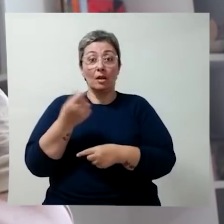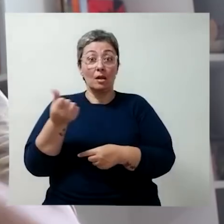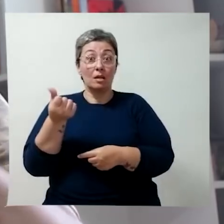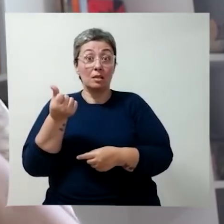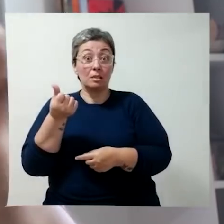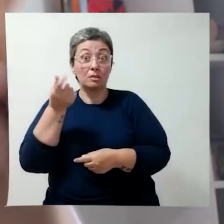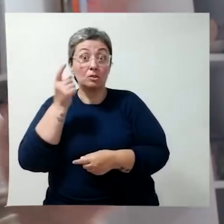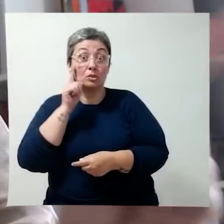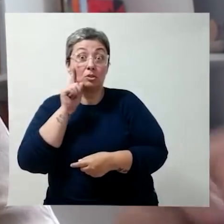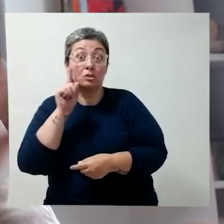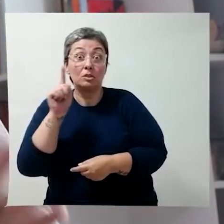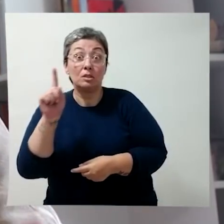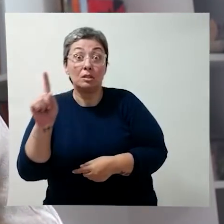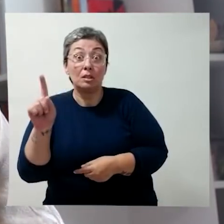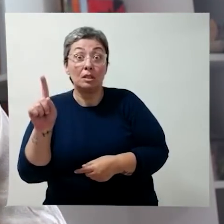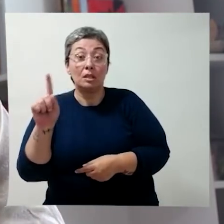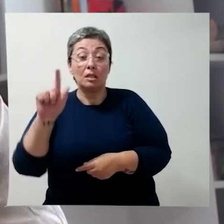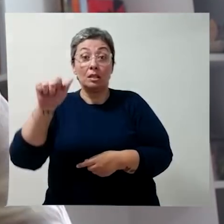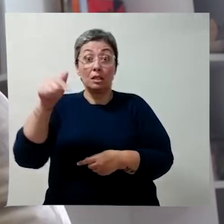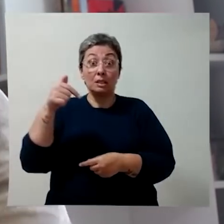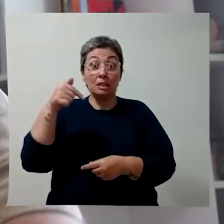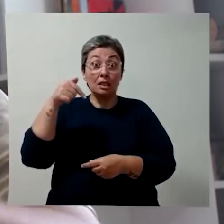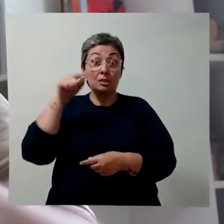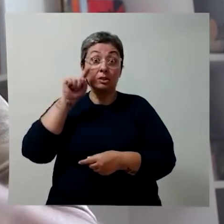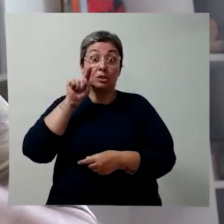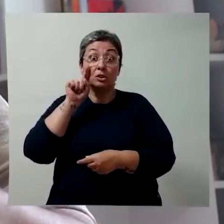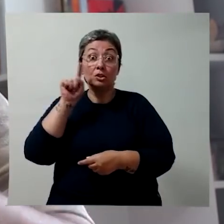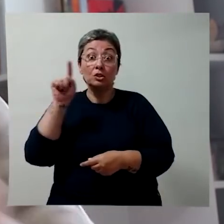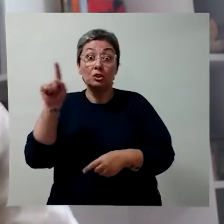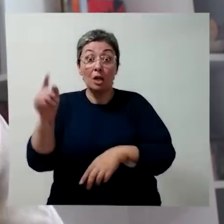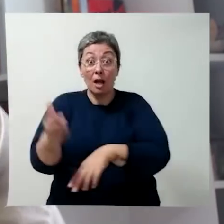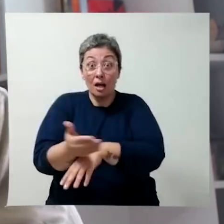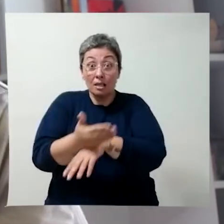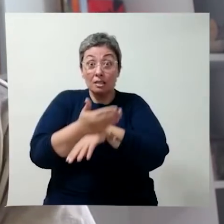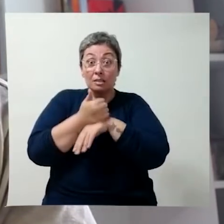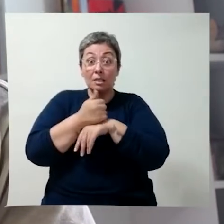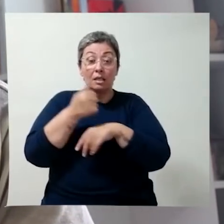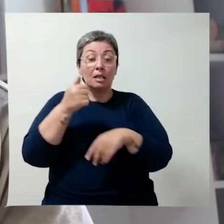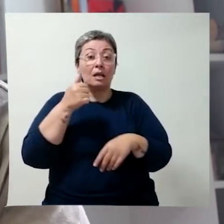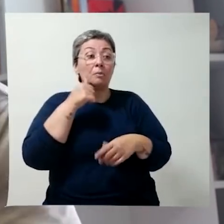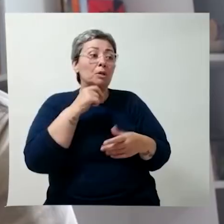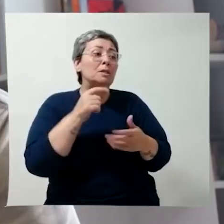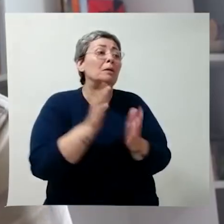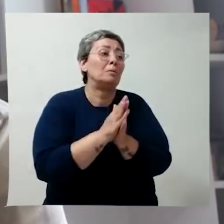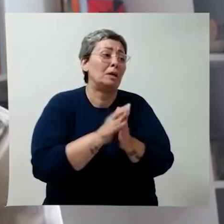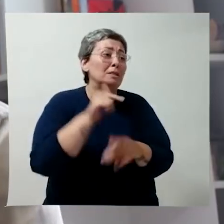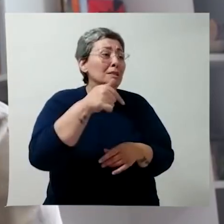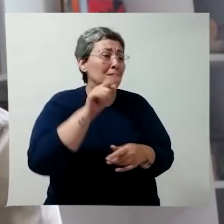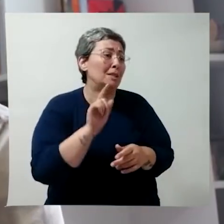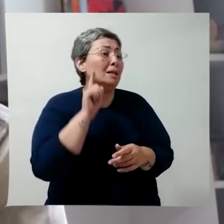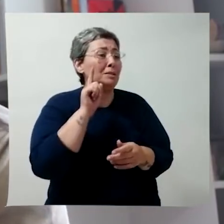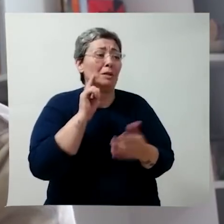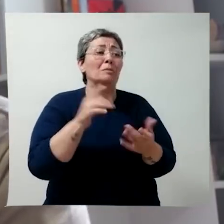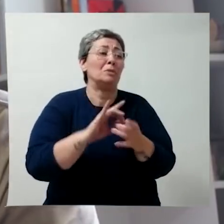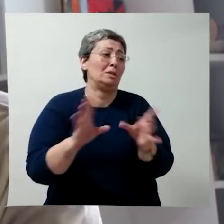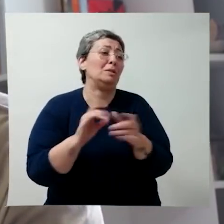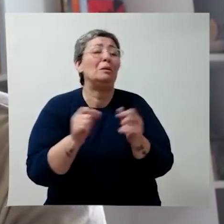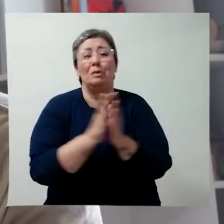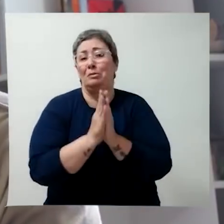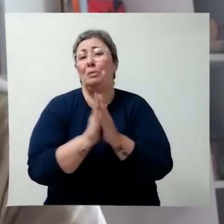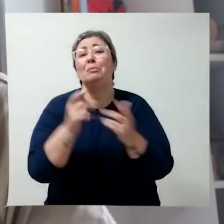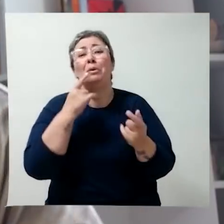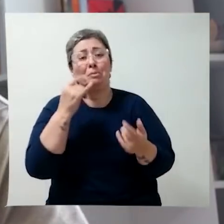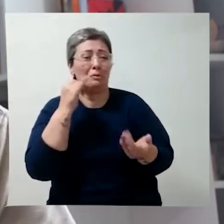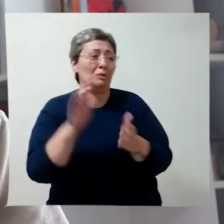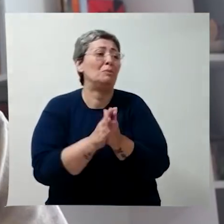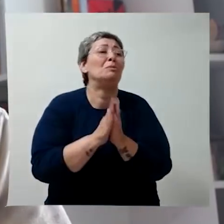o 6º dia. Quando chegou o 7º dia, bem cedinho, a Jaciara foi falar com o pai: pai, já são 7 dias, pai, já pode soltar ele. Pai, por favor, já são